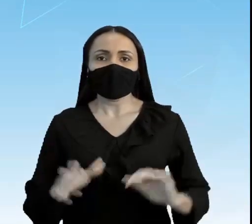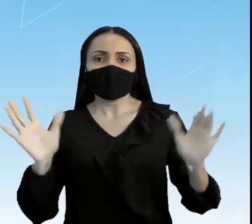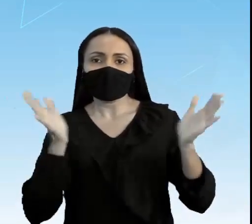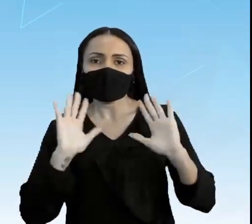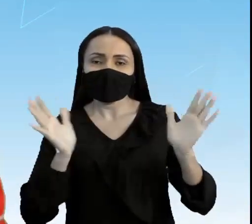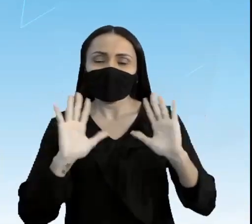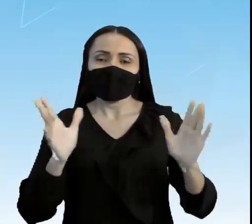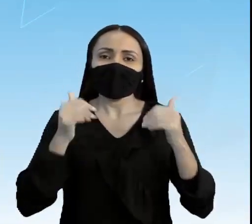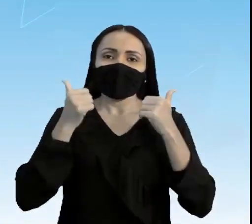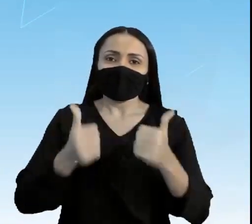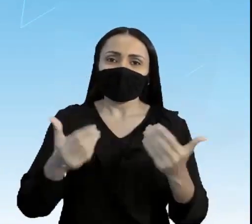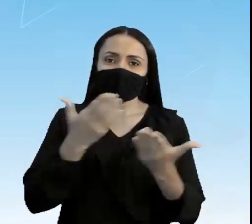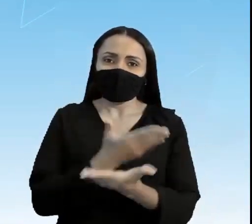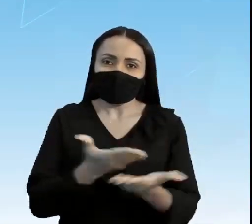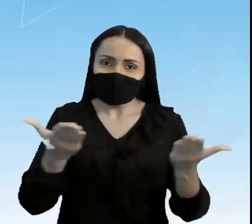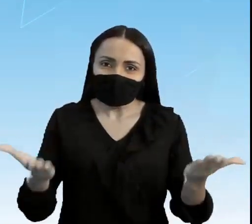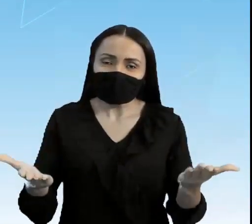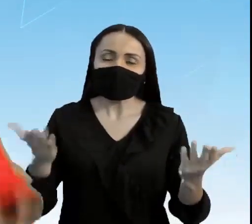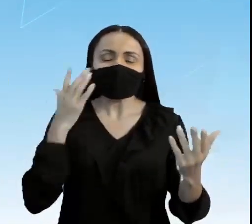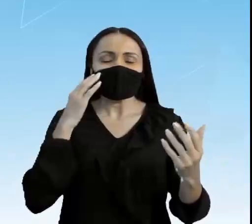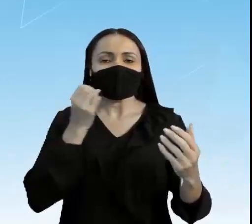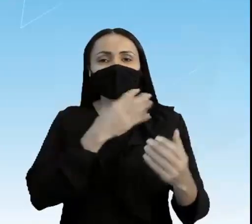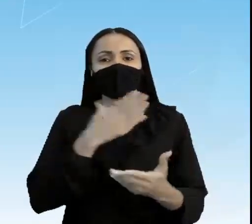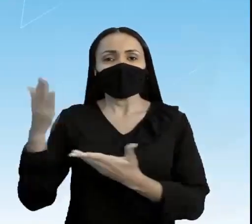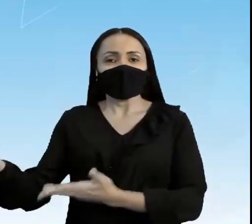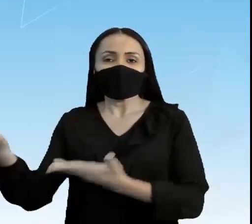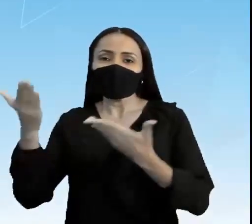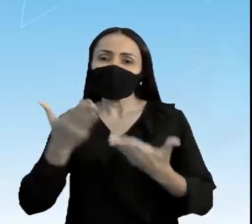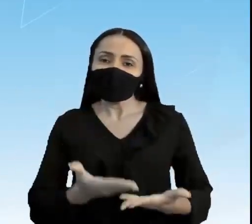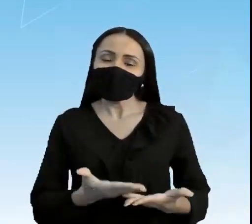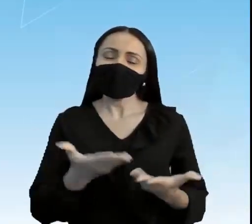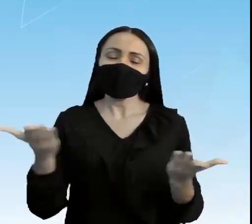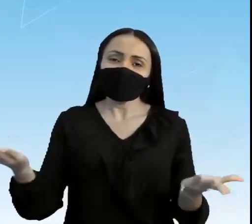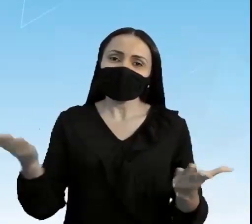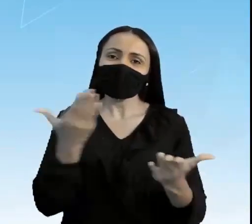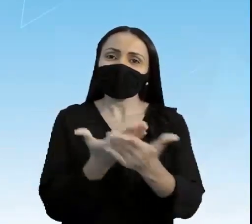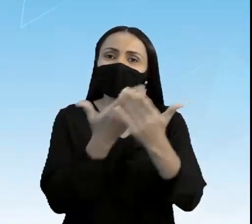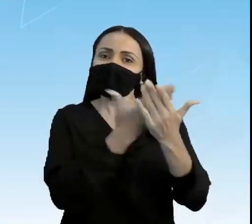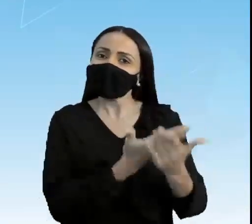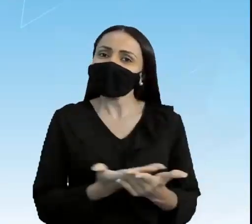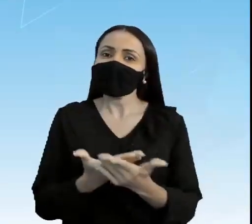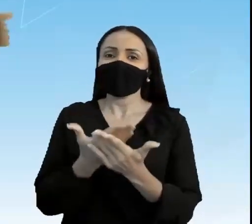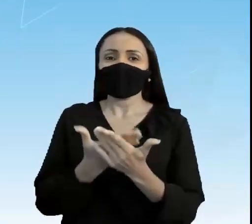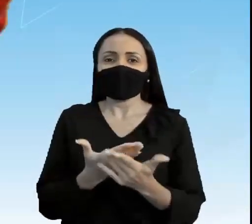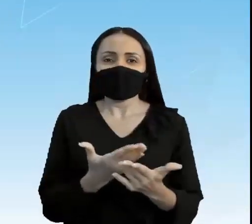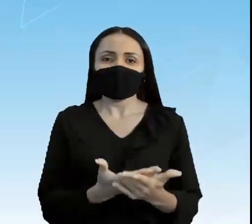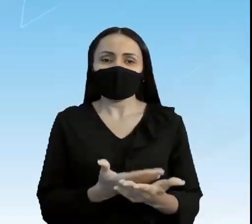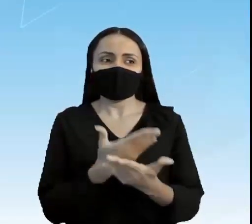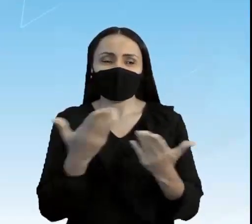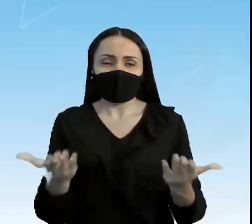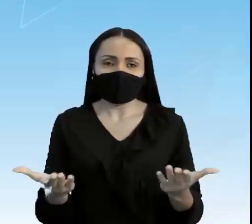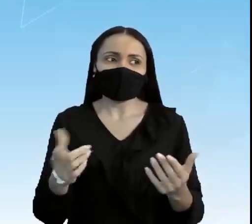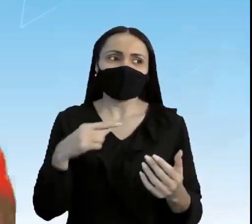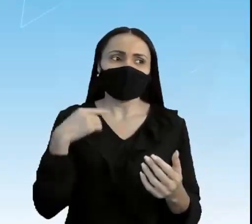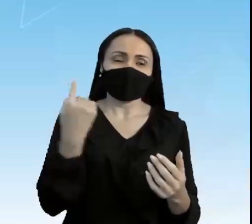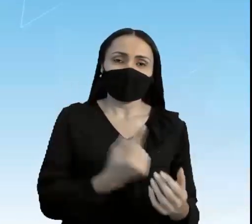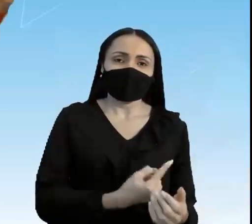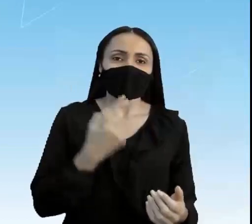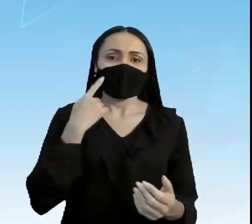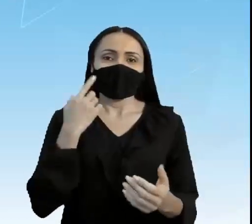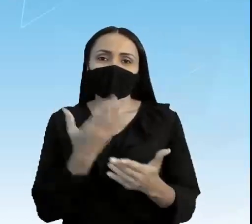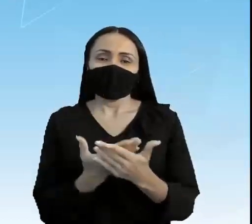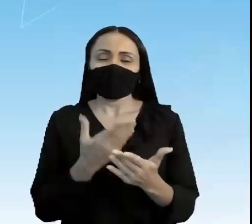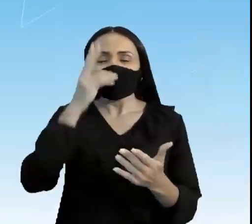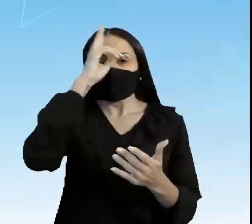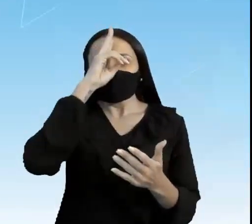Olá pessoal, tudo bem com vocês? Sejam todos e todas bem-vindos e bem-vindas à nossa aula